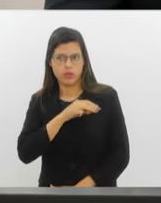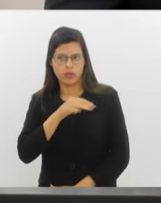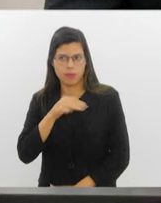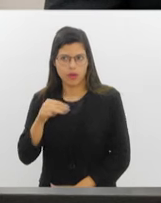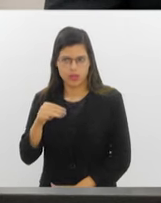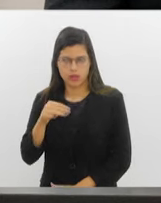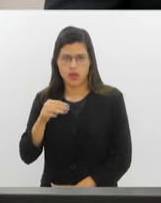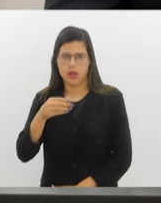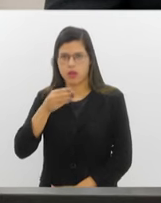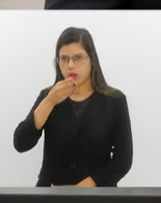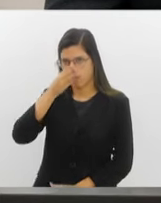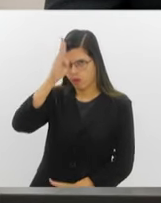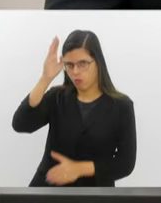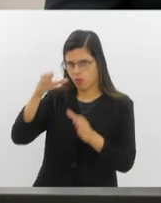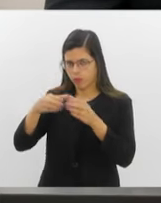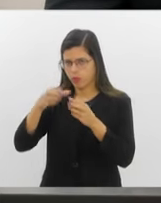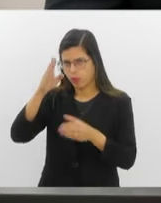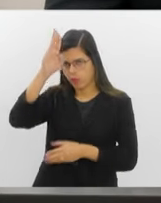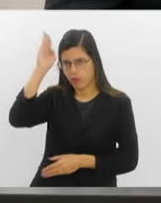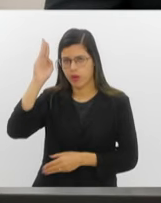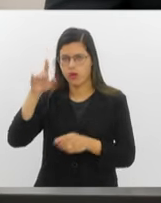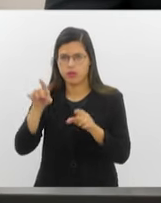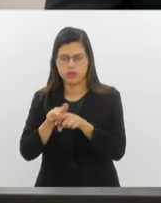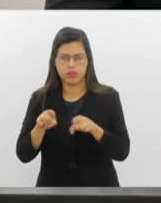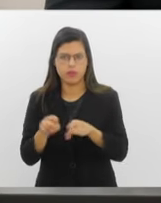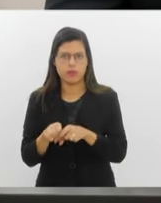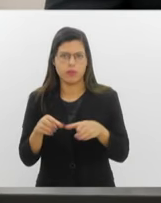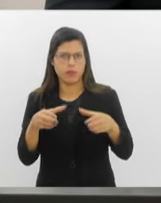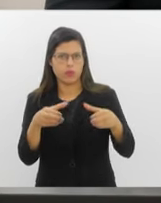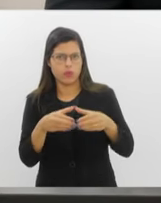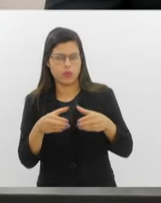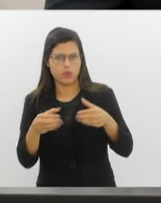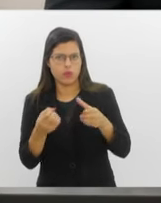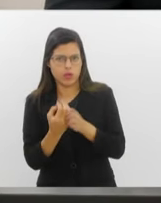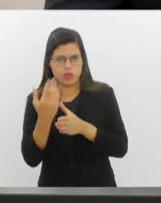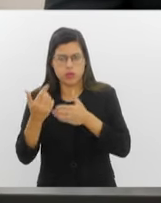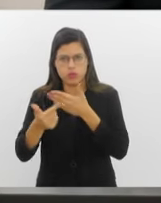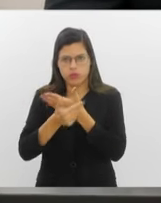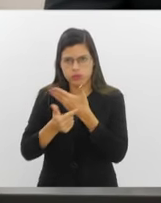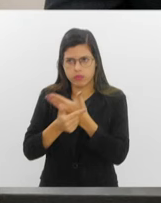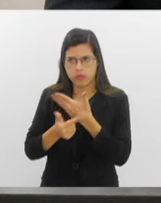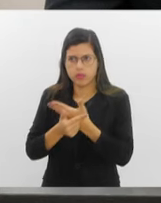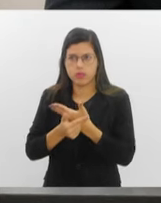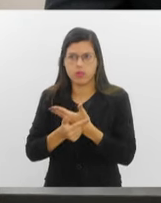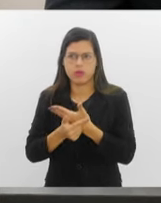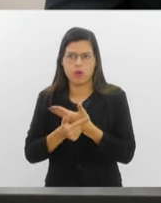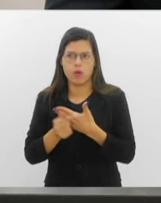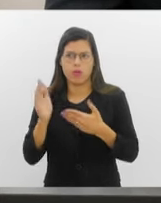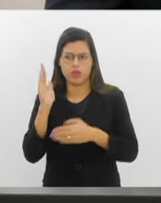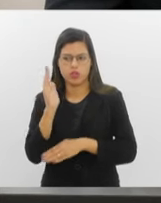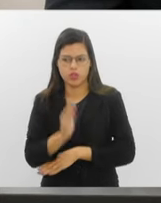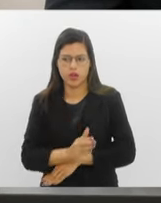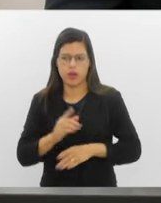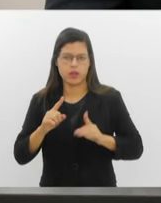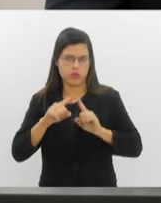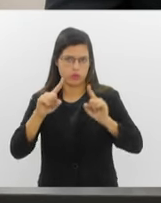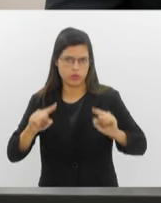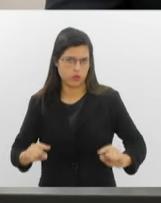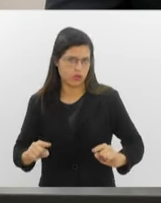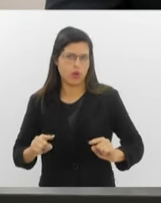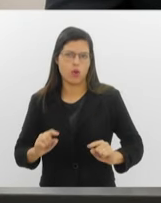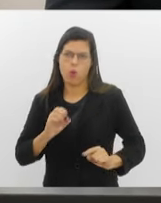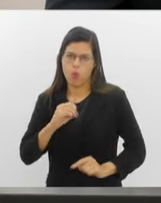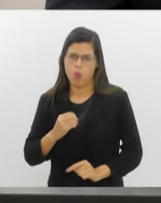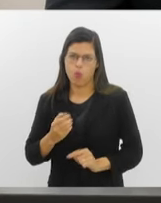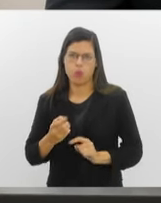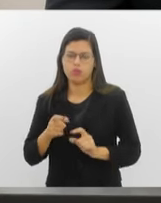caso. Disponham sobre criação de cargos, funções e empregos públicos na administração direta, indireta, autárquica e fundacional. Não é o caso.